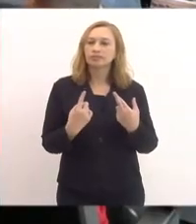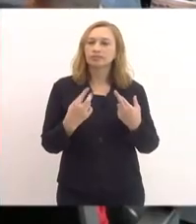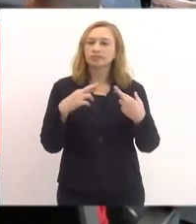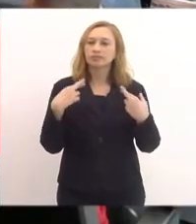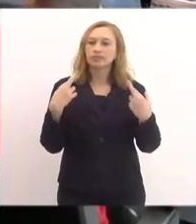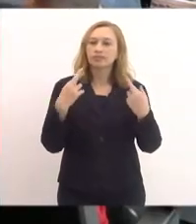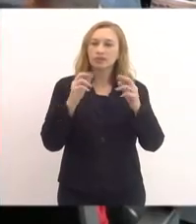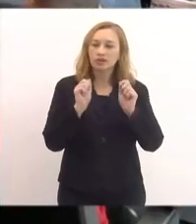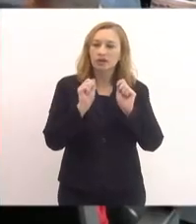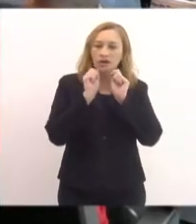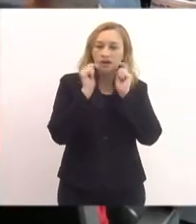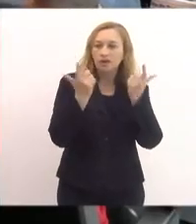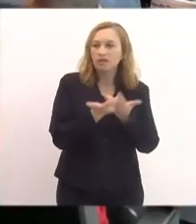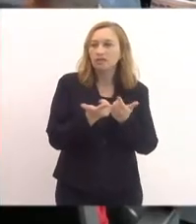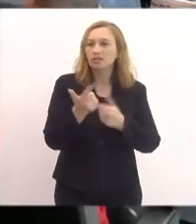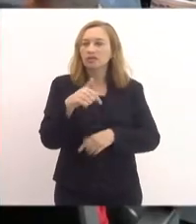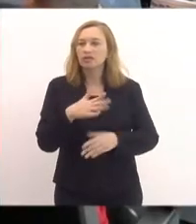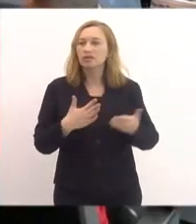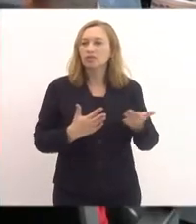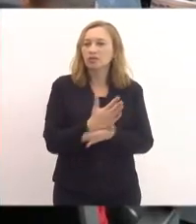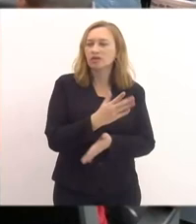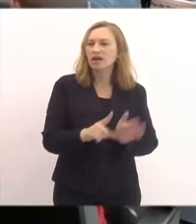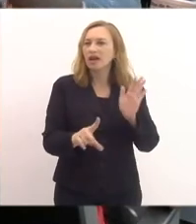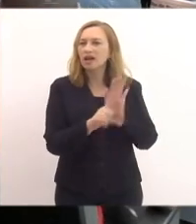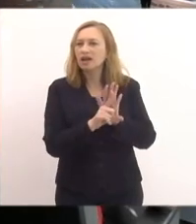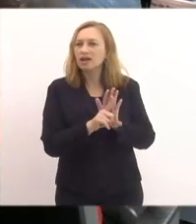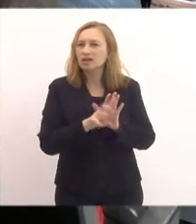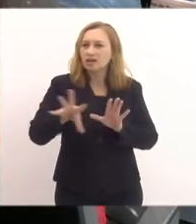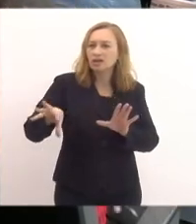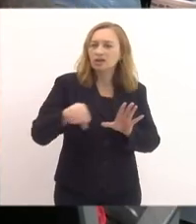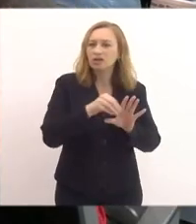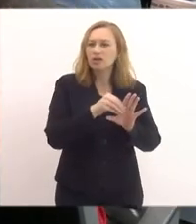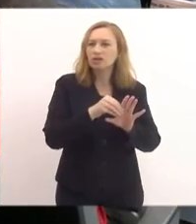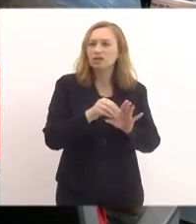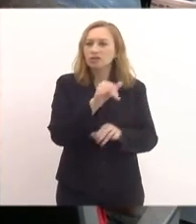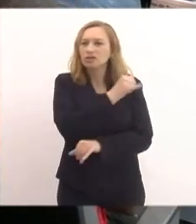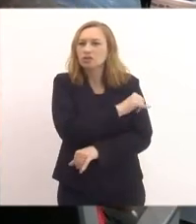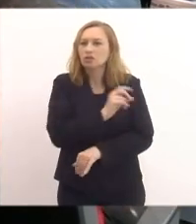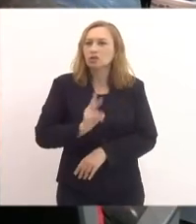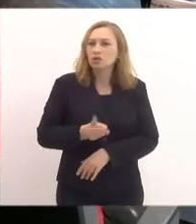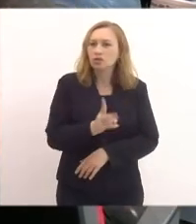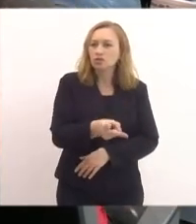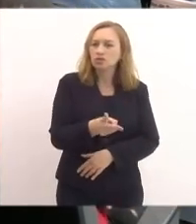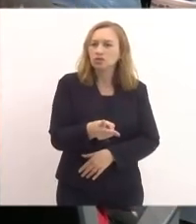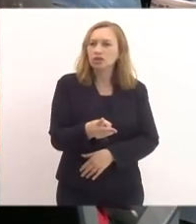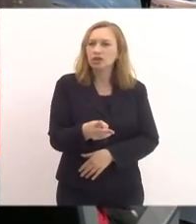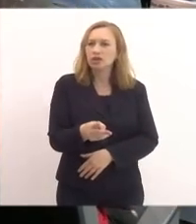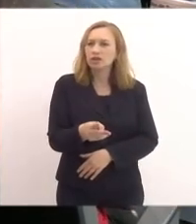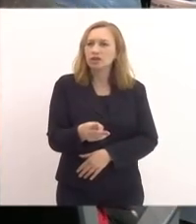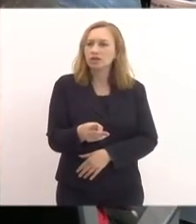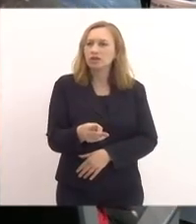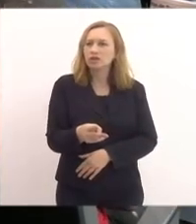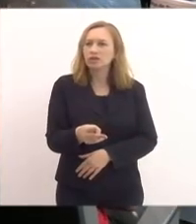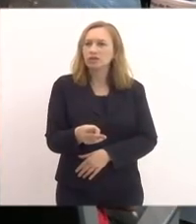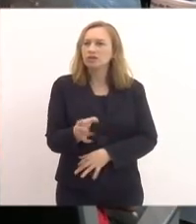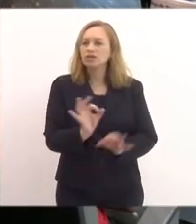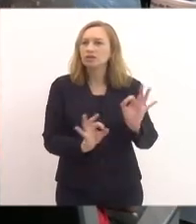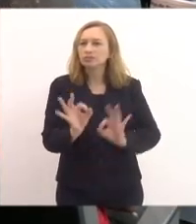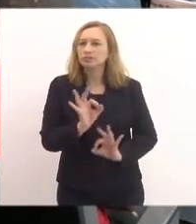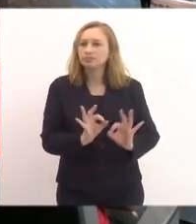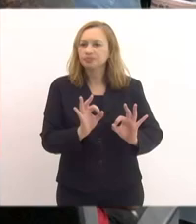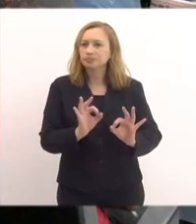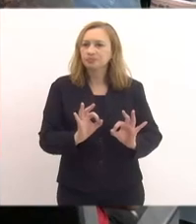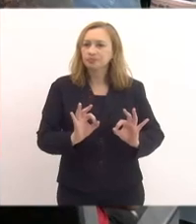a autorização à lei de ingresso, de reingresso do Rio de Janeiro, a continuidade do Rio de Janeiro no plano de